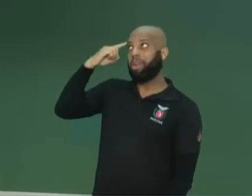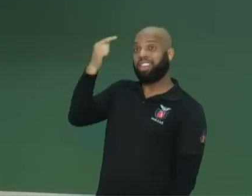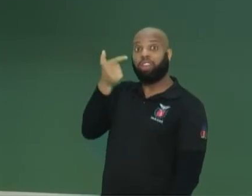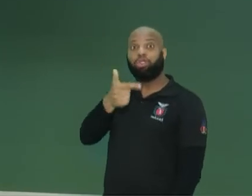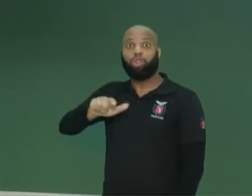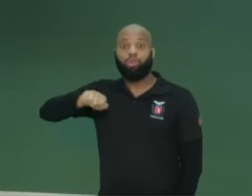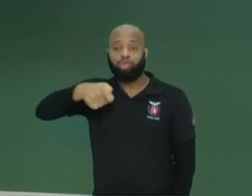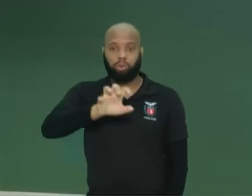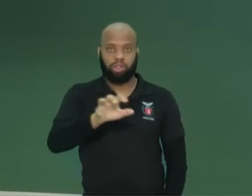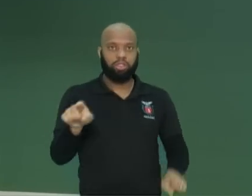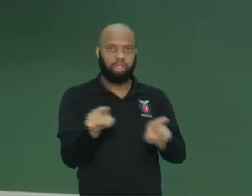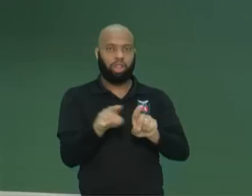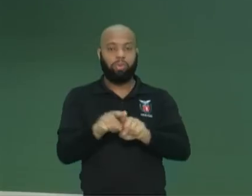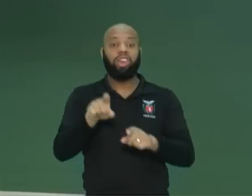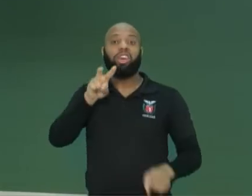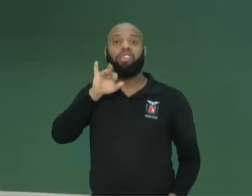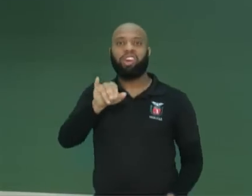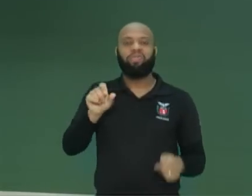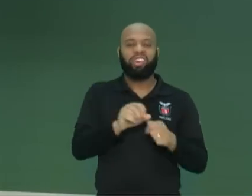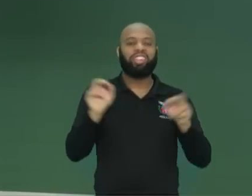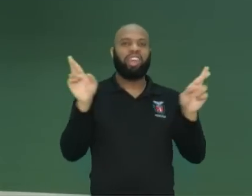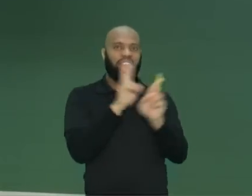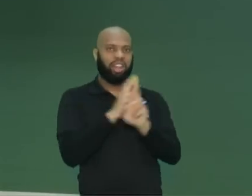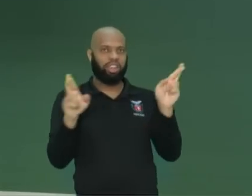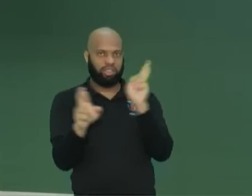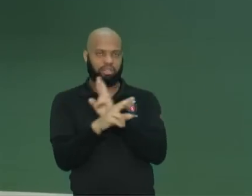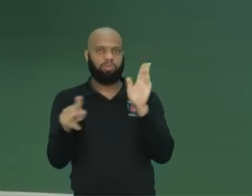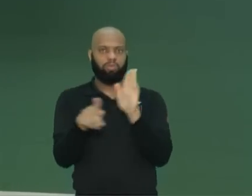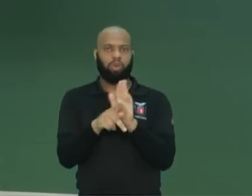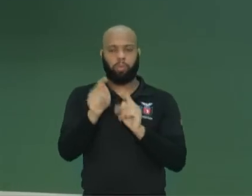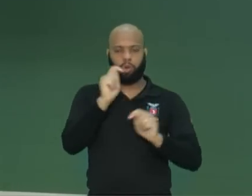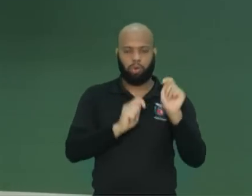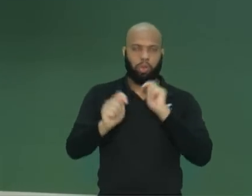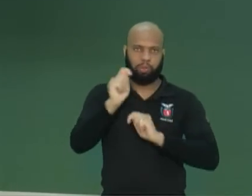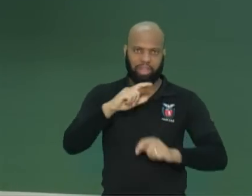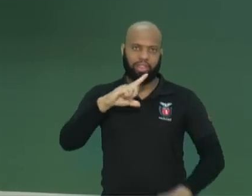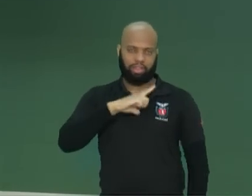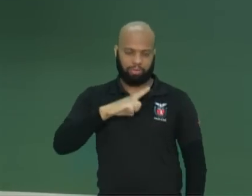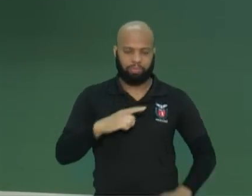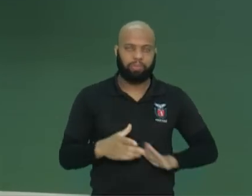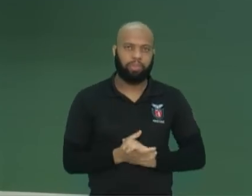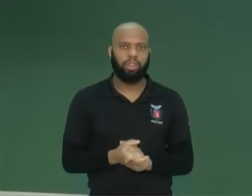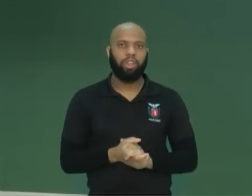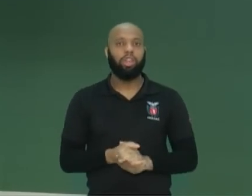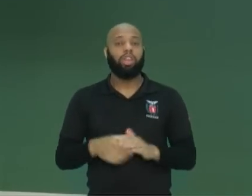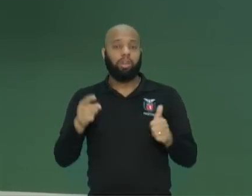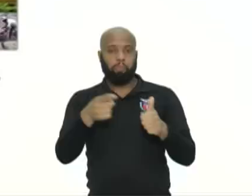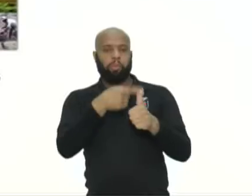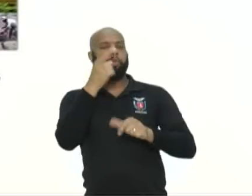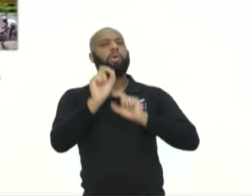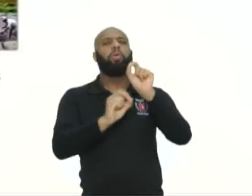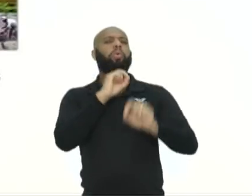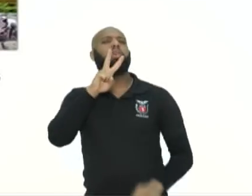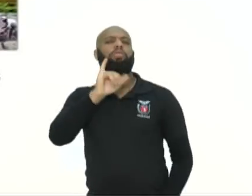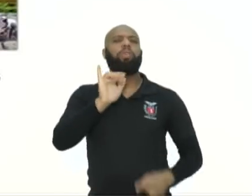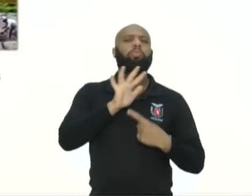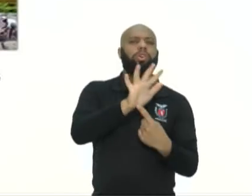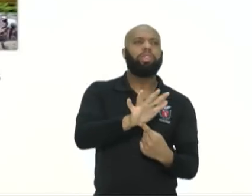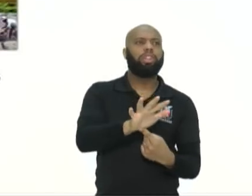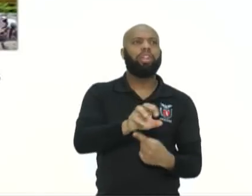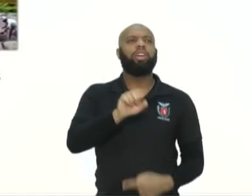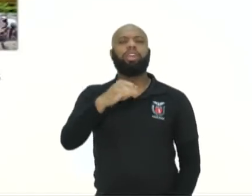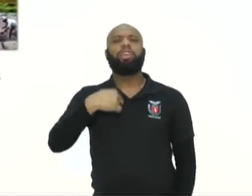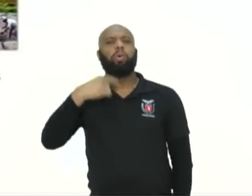pouquinho, relacionando com as atividades econômicas, certo? Então, primeira coisa que eu trouxe lá para vocês. Quando